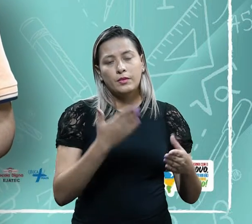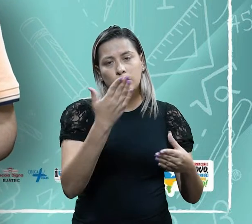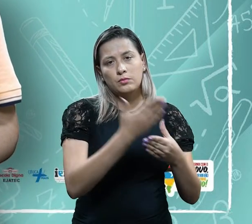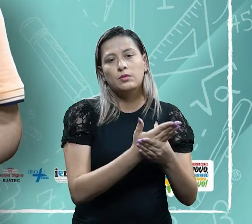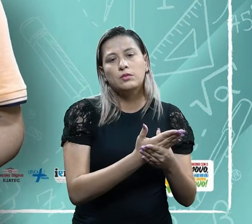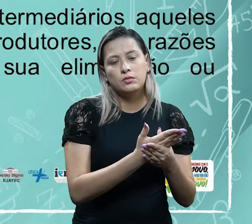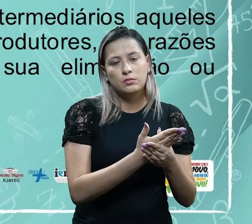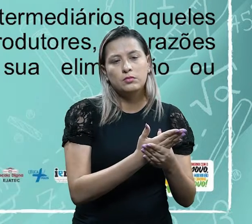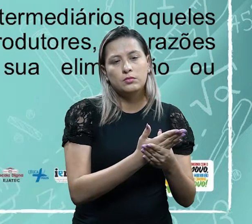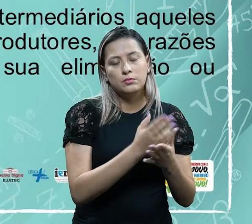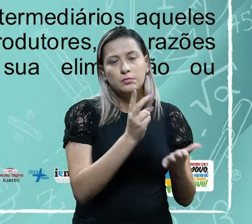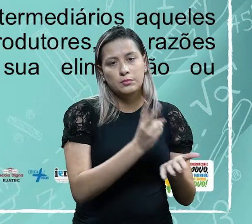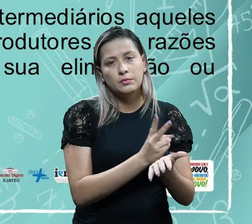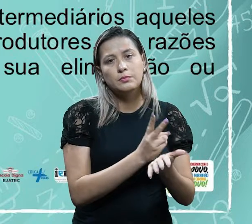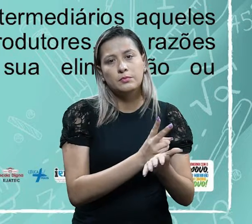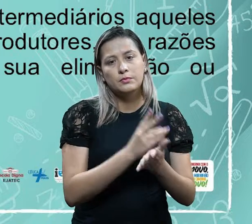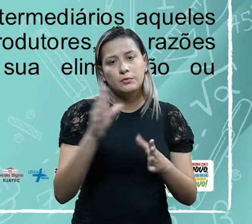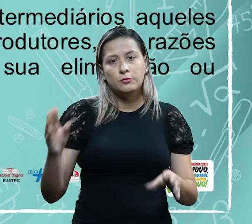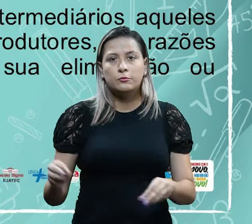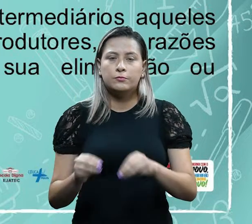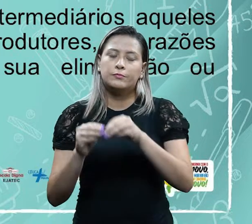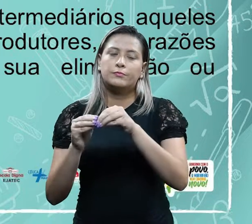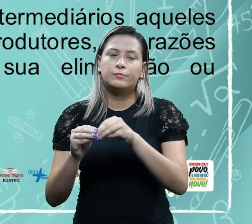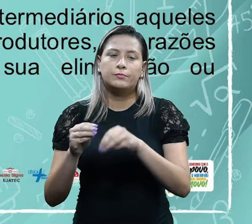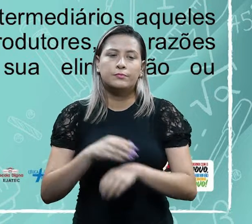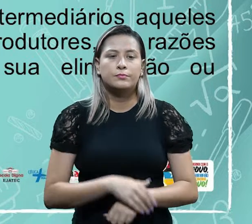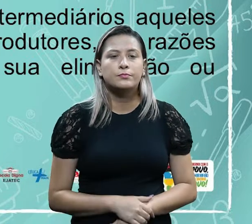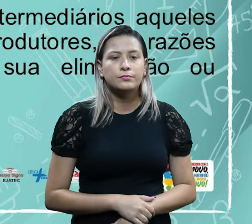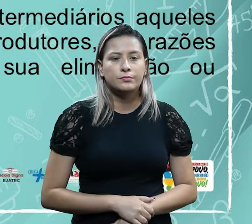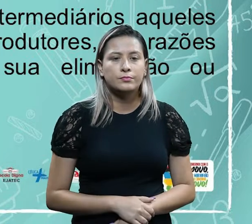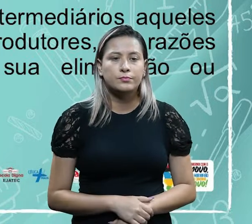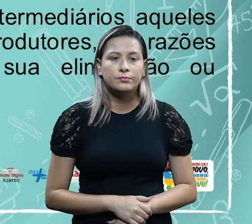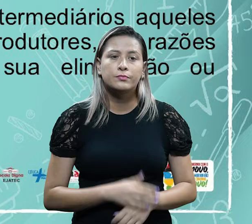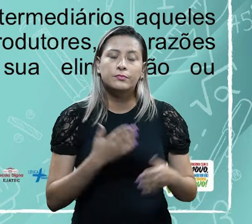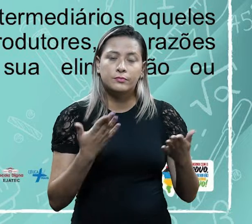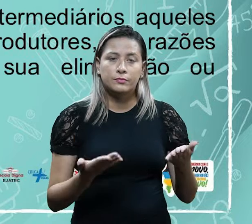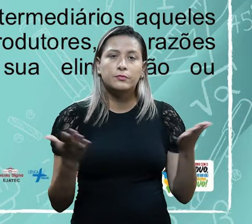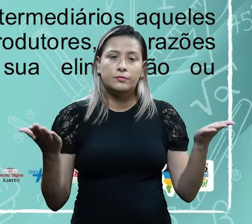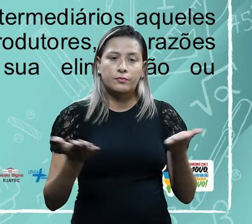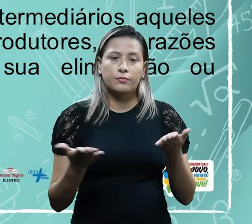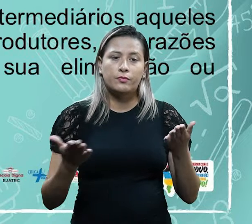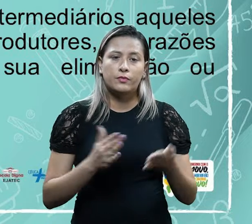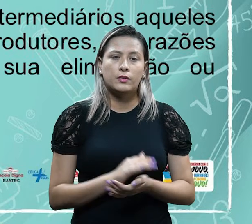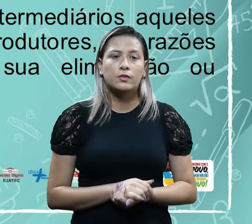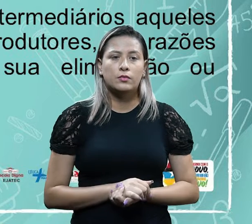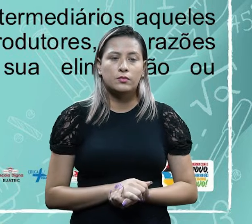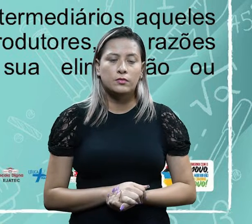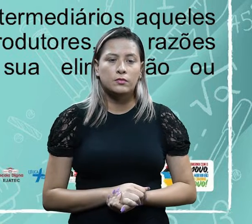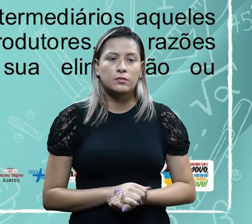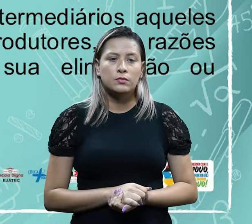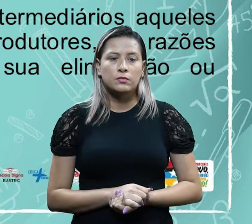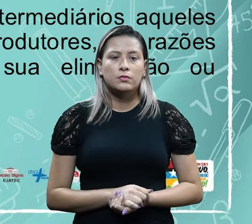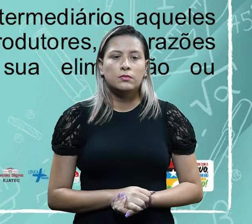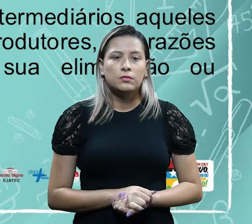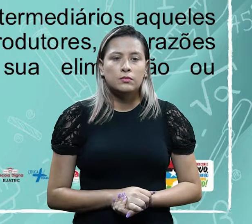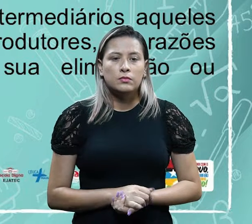permanente, ele é recolhido. Bom, aqui nós vamos adentrar a respeito da terminologia, né, dos